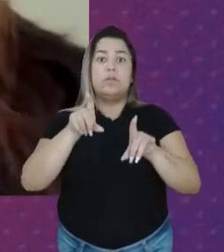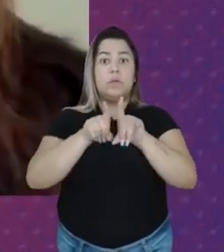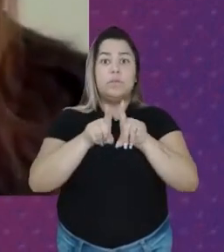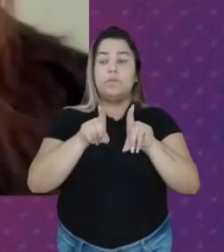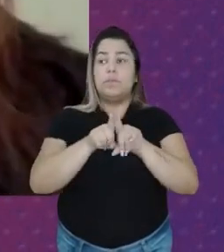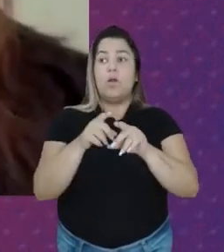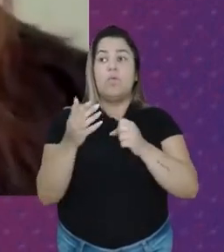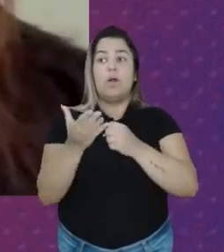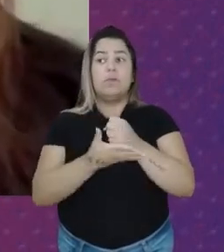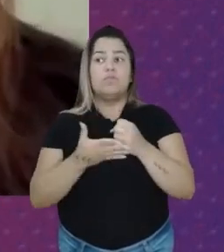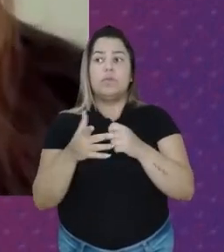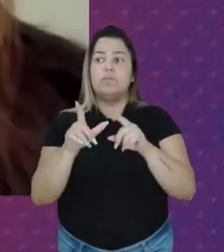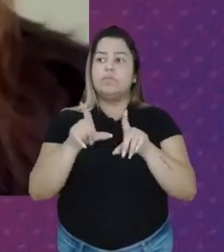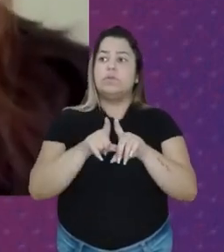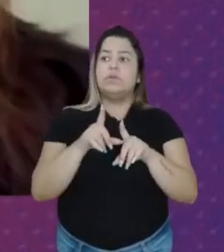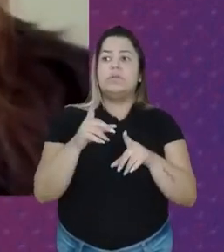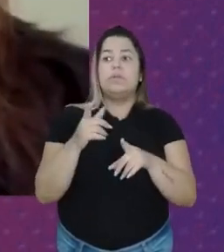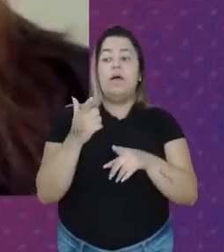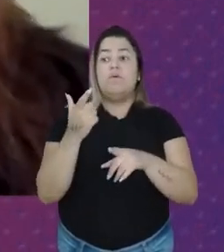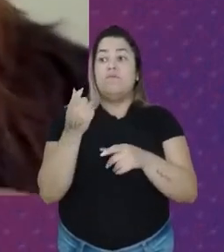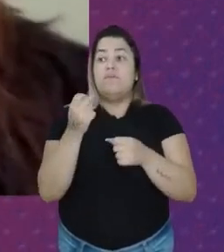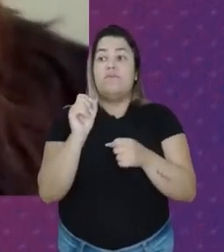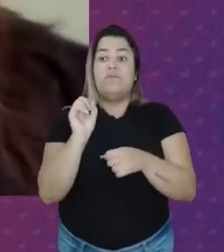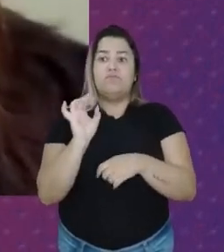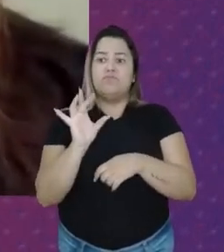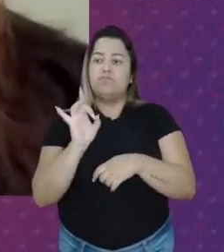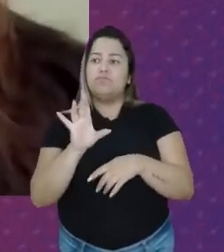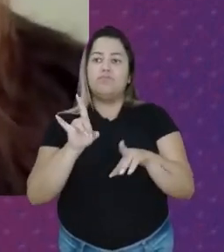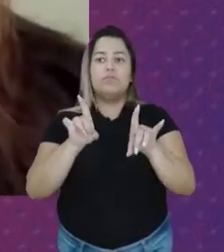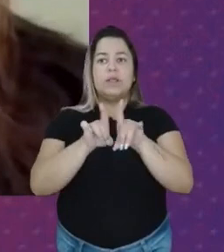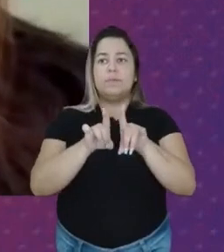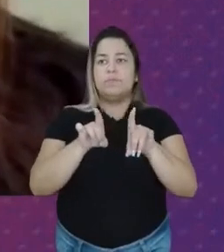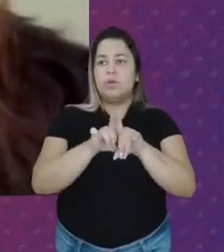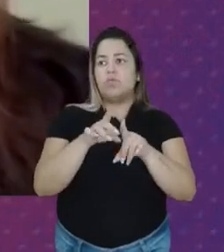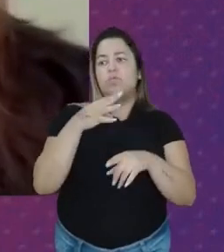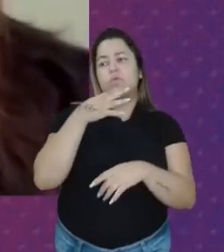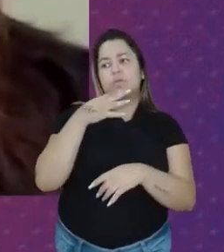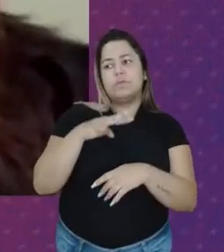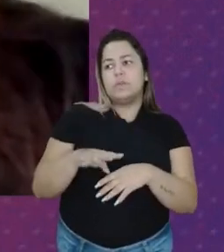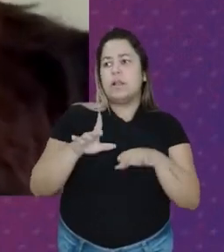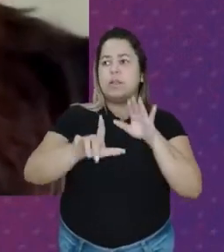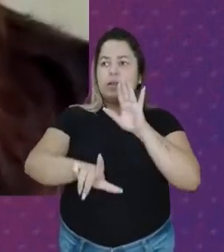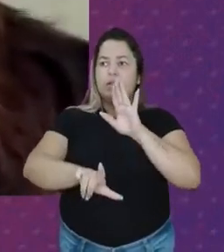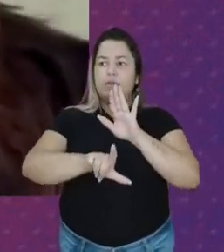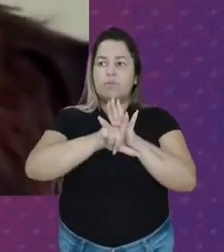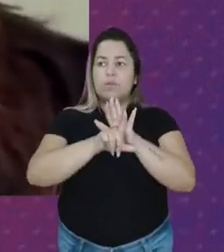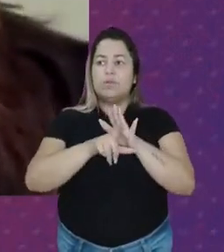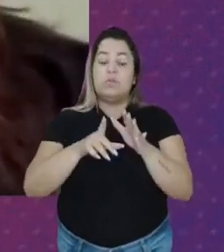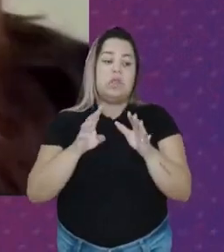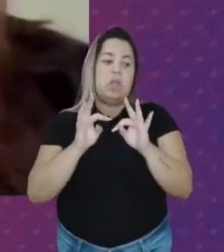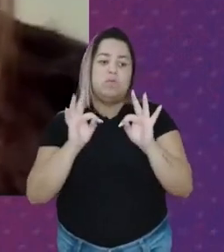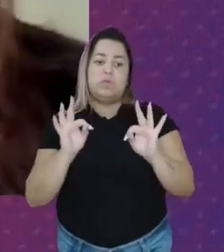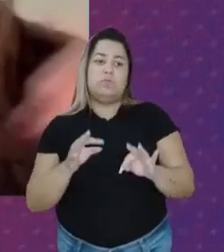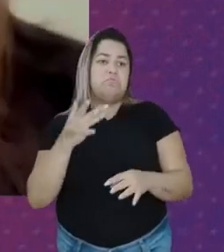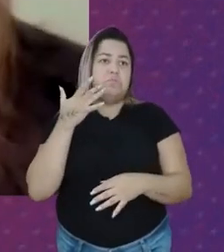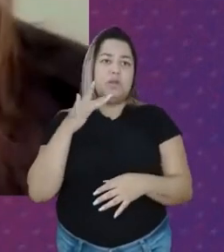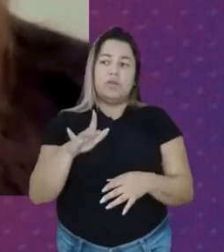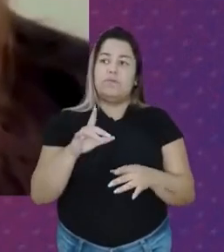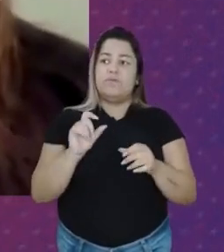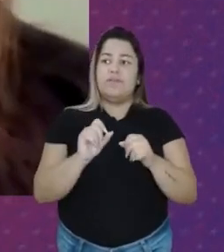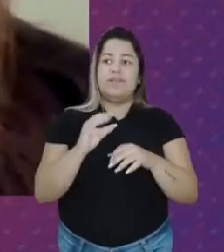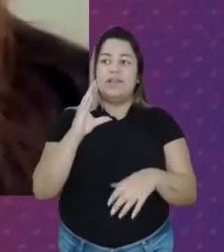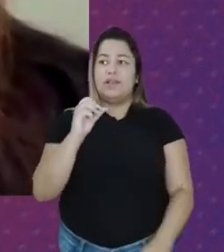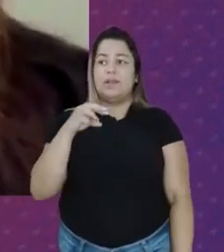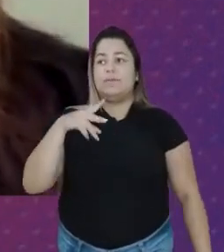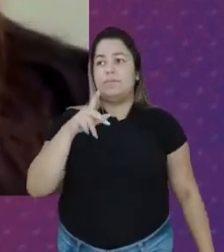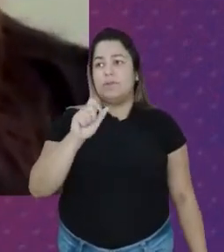porque tentavam fazer sozinhas, e por desconhecimento da lei, ou por desconhecimento técnico mesmo, porque você está lá para fazer campanha, para ir